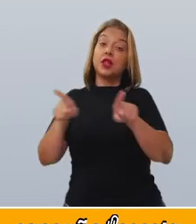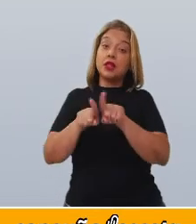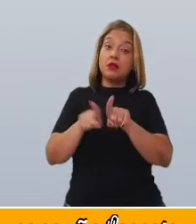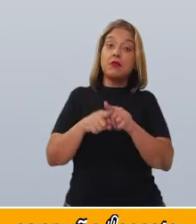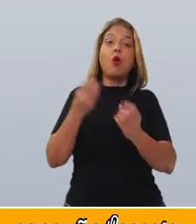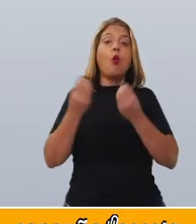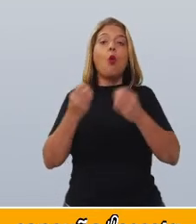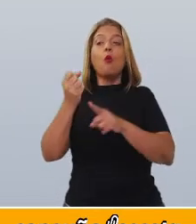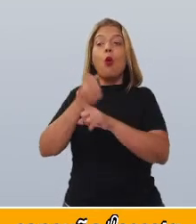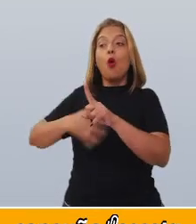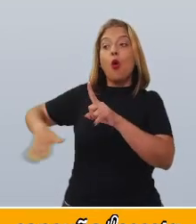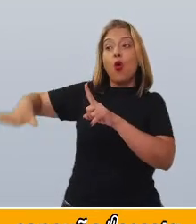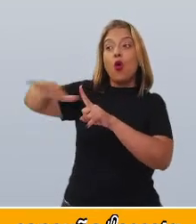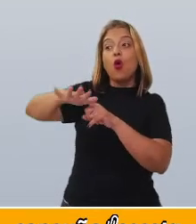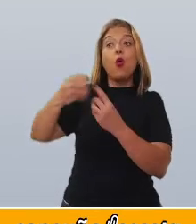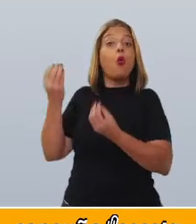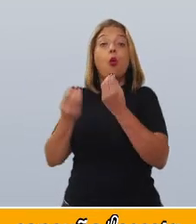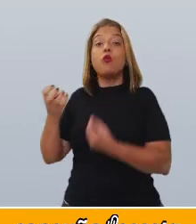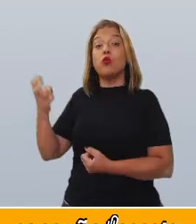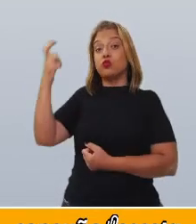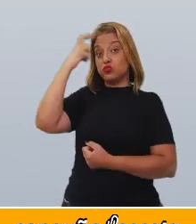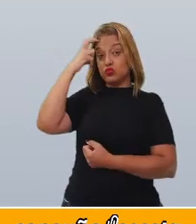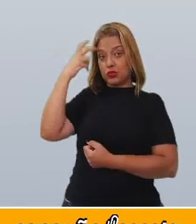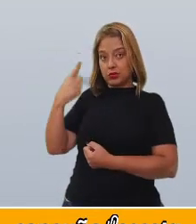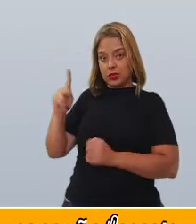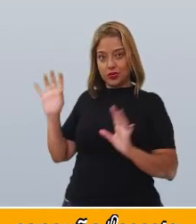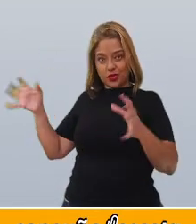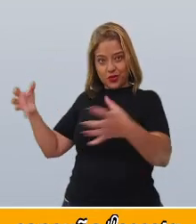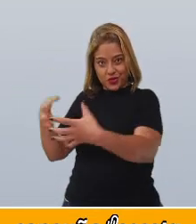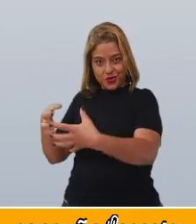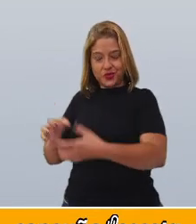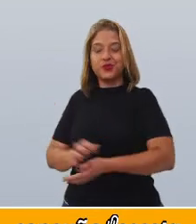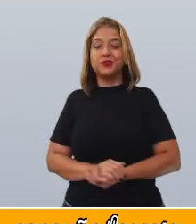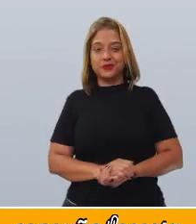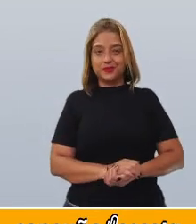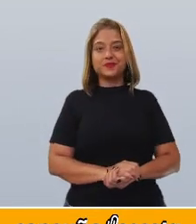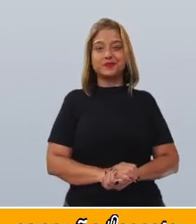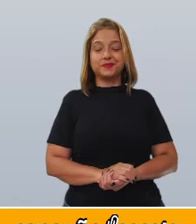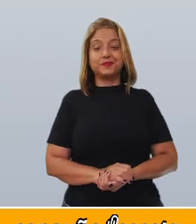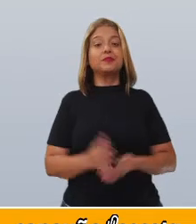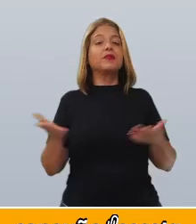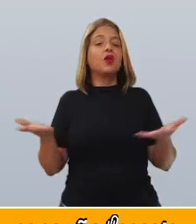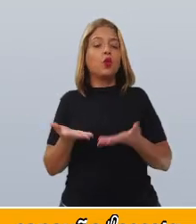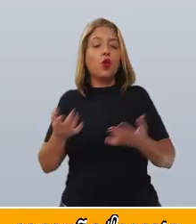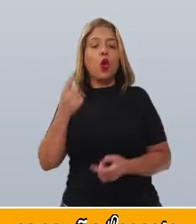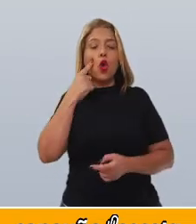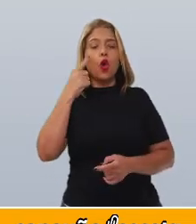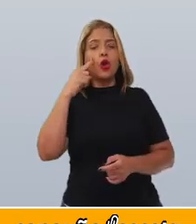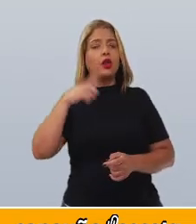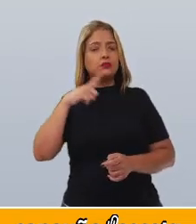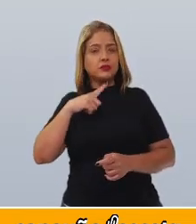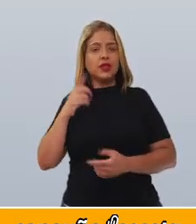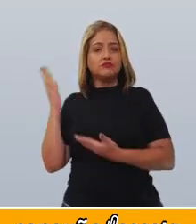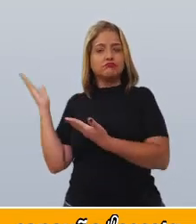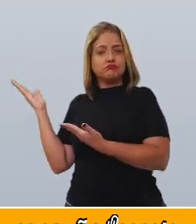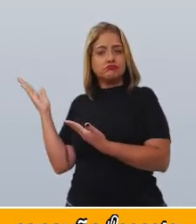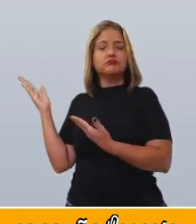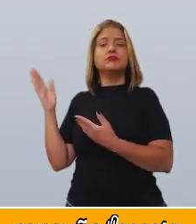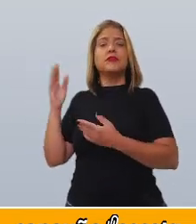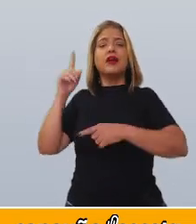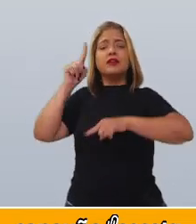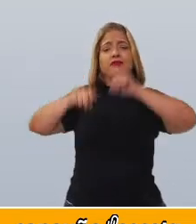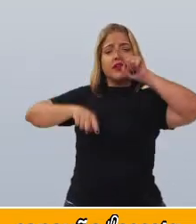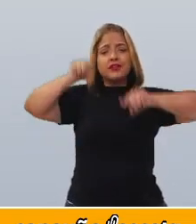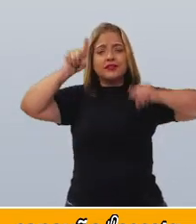origem social, cultural delas. Então, vamos checar aqui as diferenças